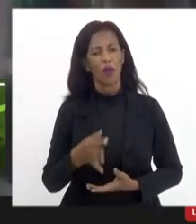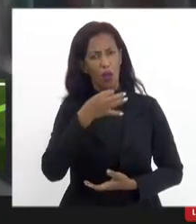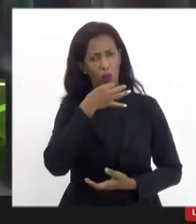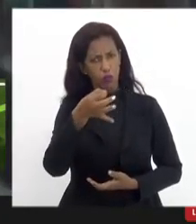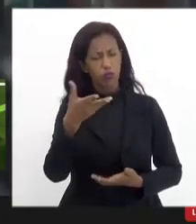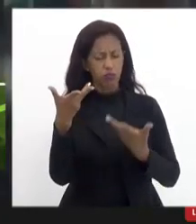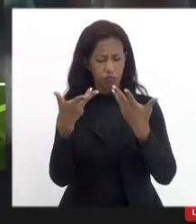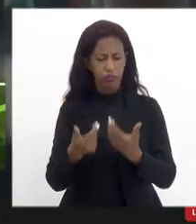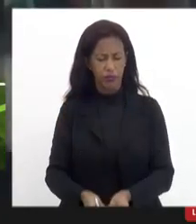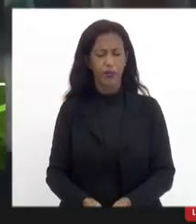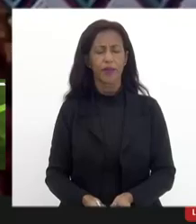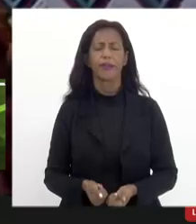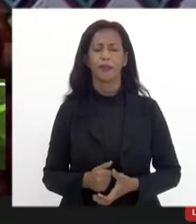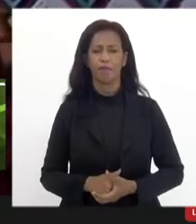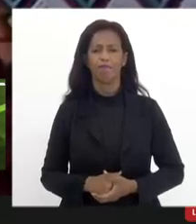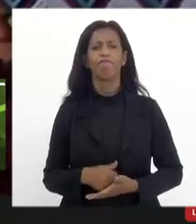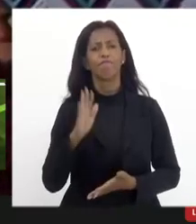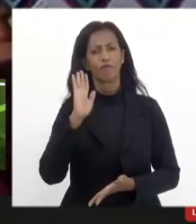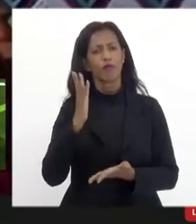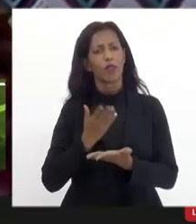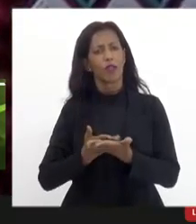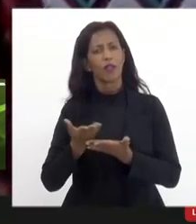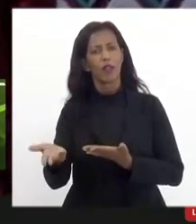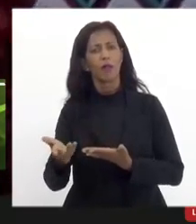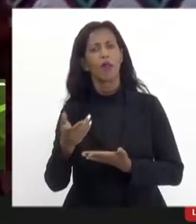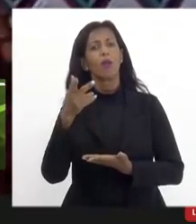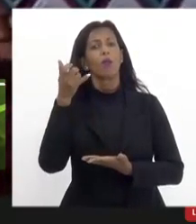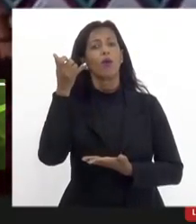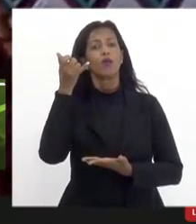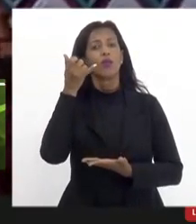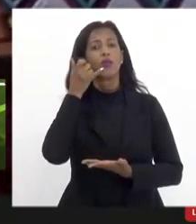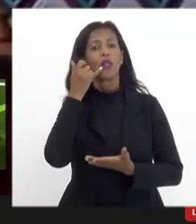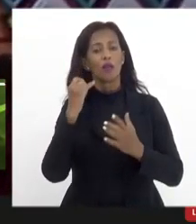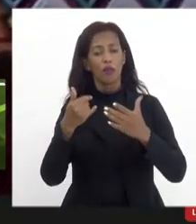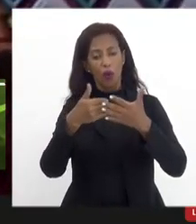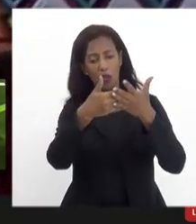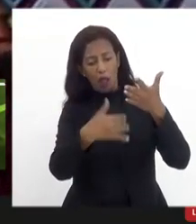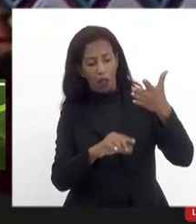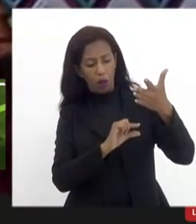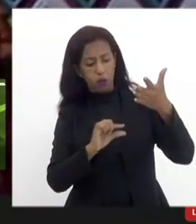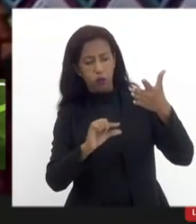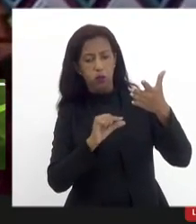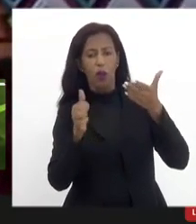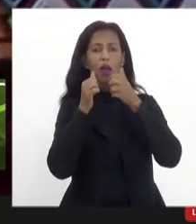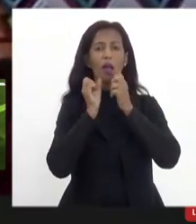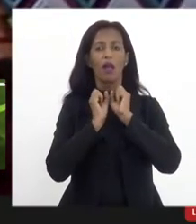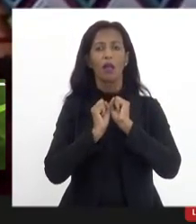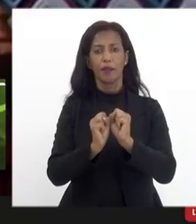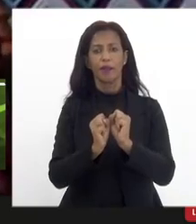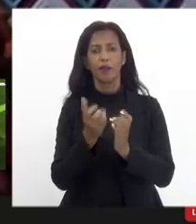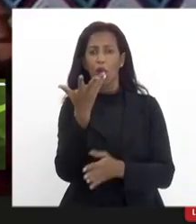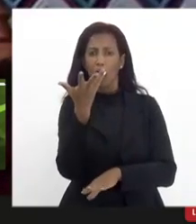Sugestão aceita. Aceitíssima, e já encaminhando, coloque seu telefone no chat para as nossas